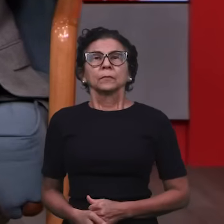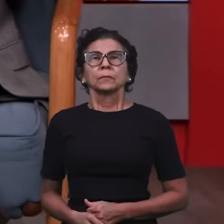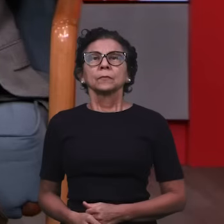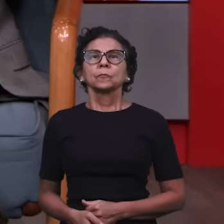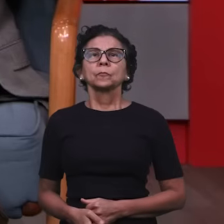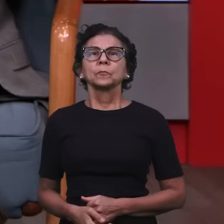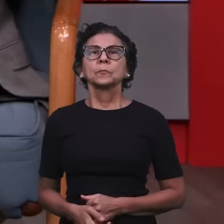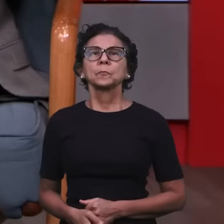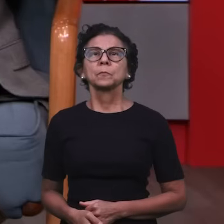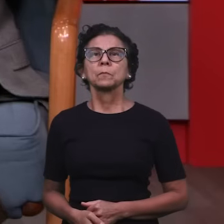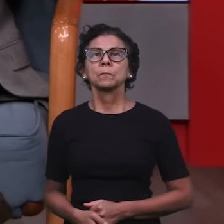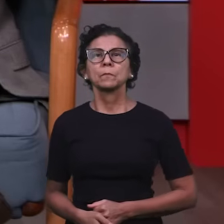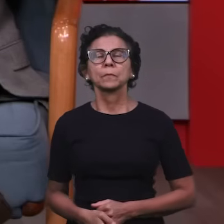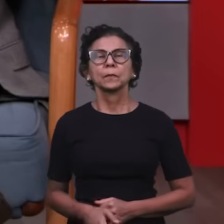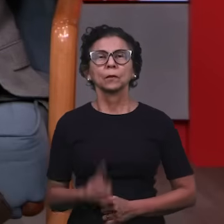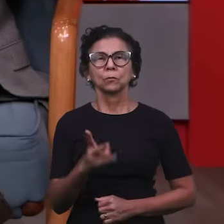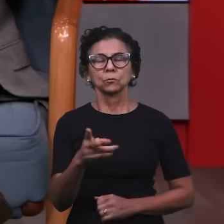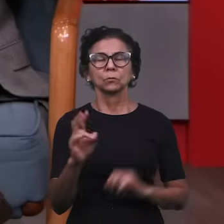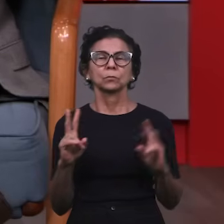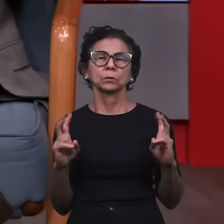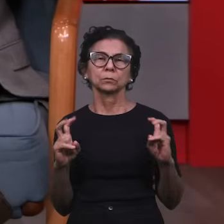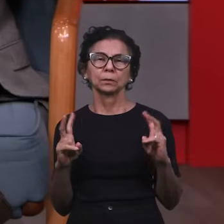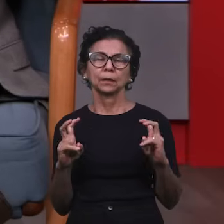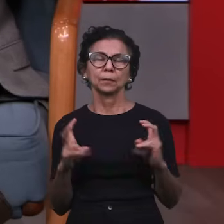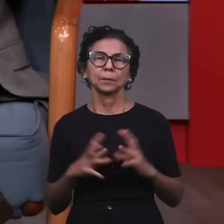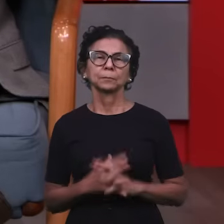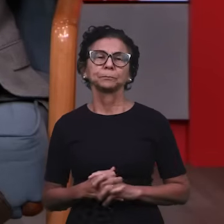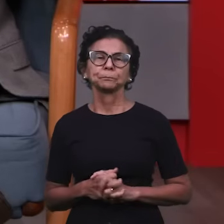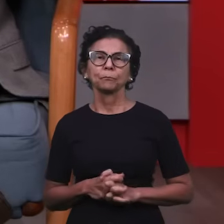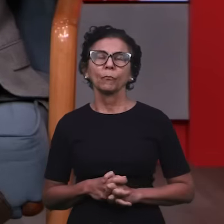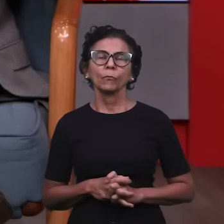ao tema,